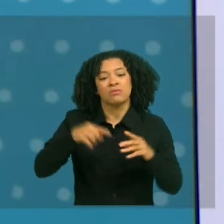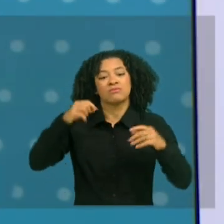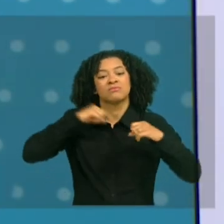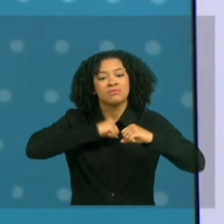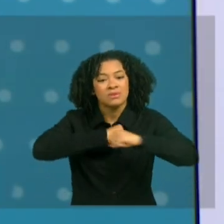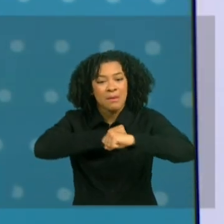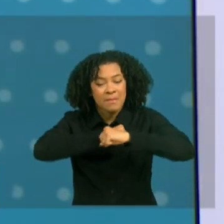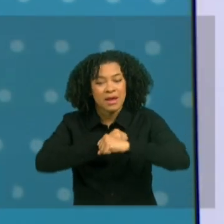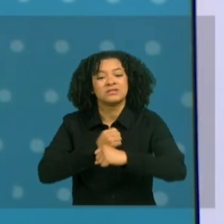vice-prefeito